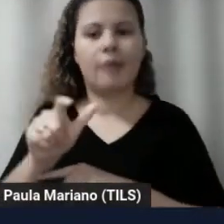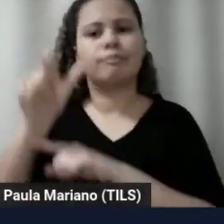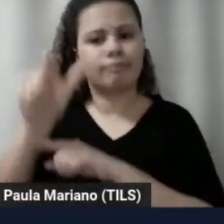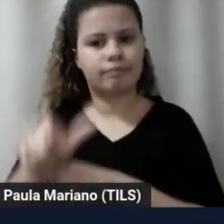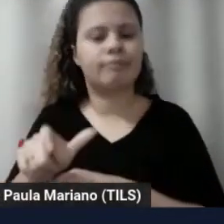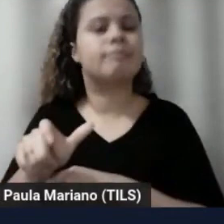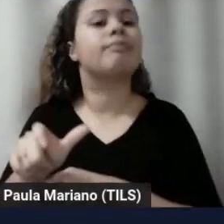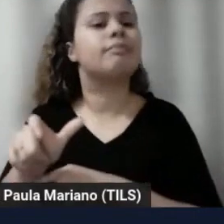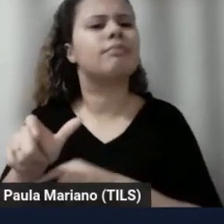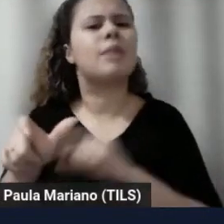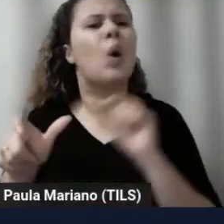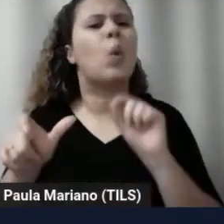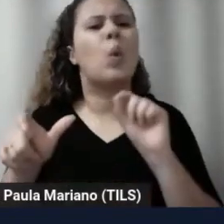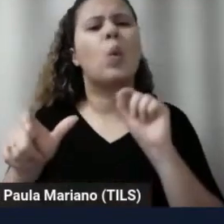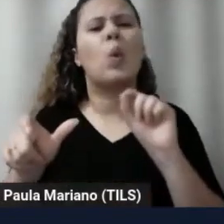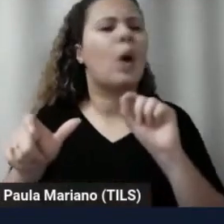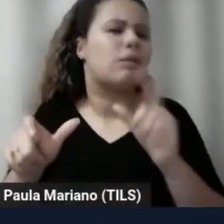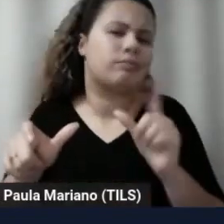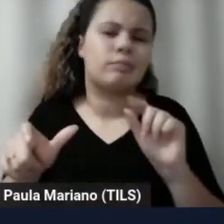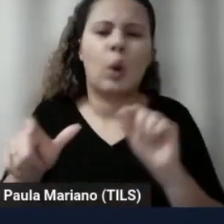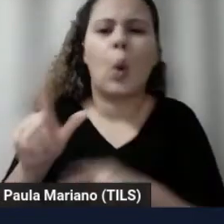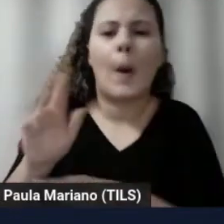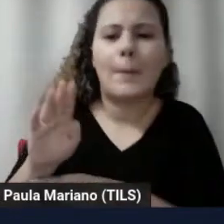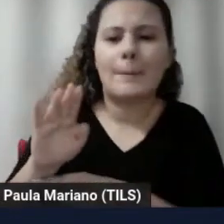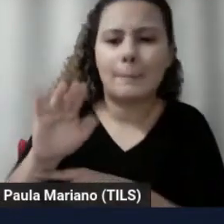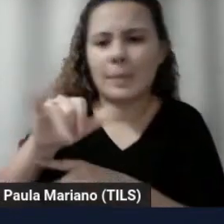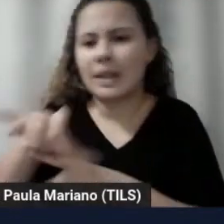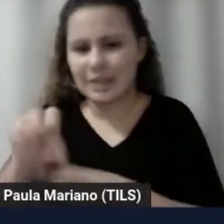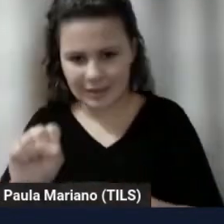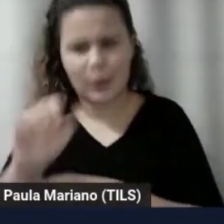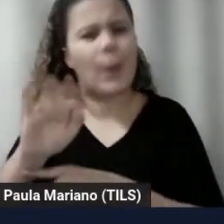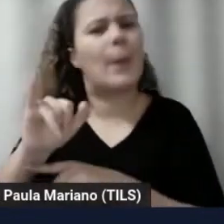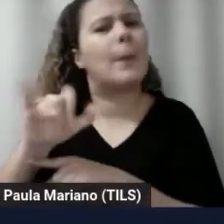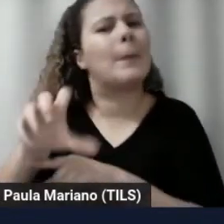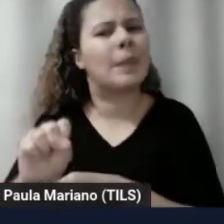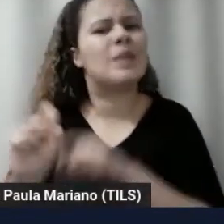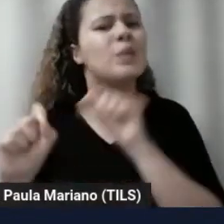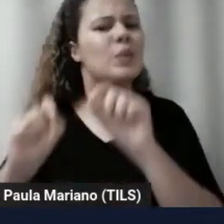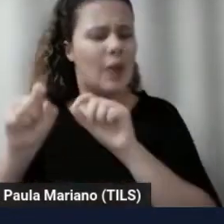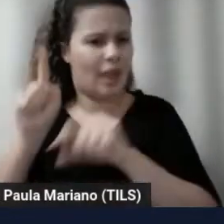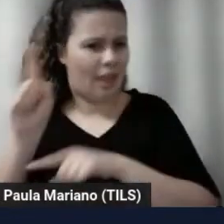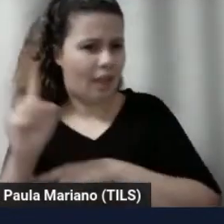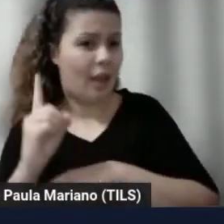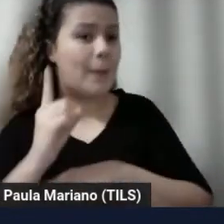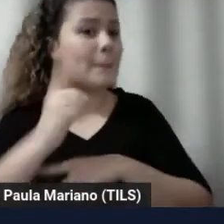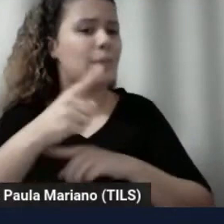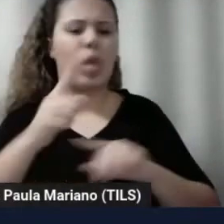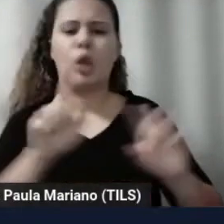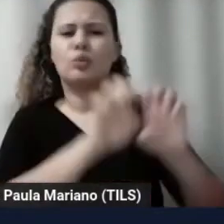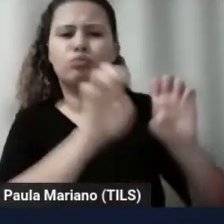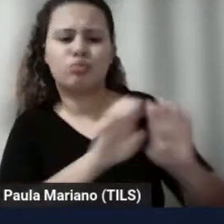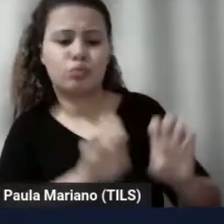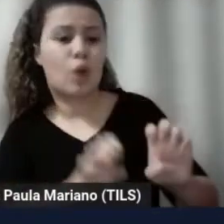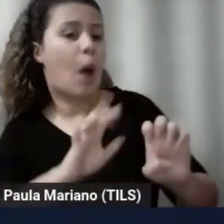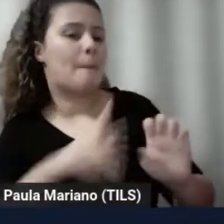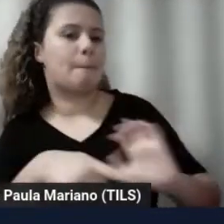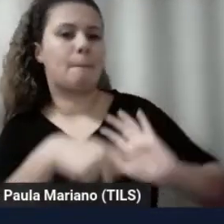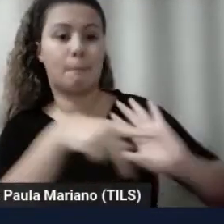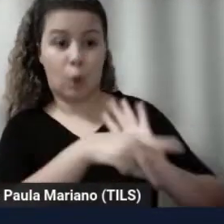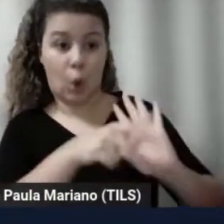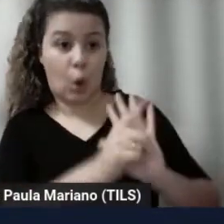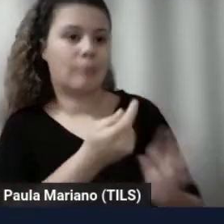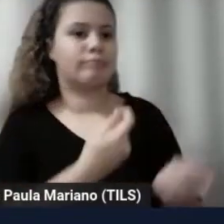pessoas nem sabe o que é o BIS. O BIS ele comanda toda a estrutura financeira do